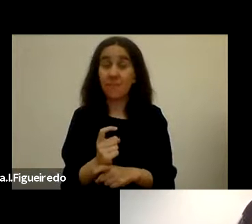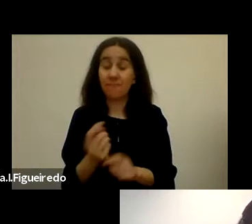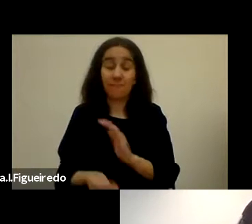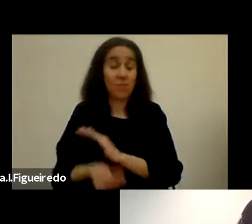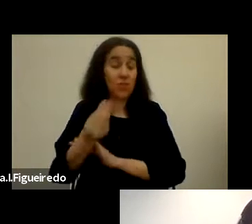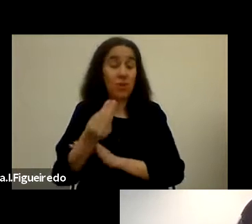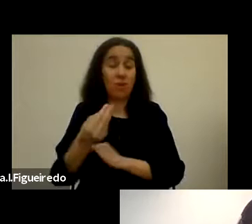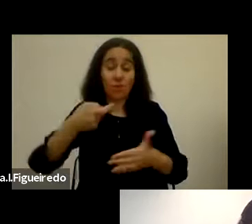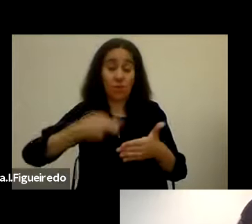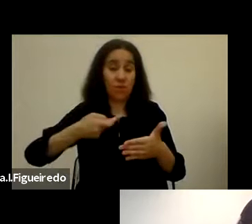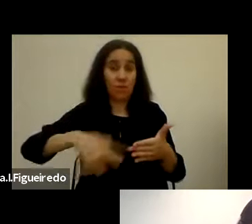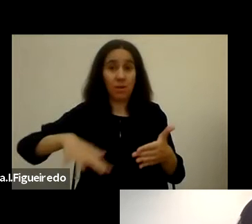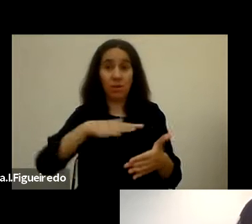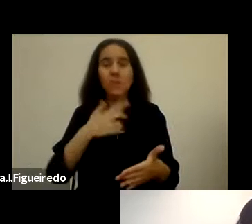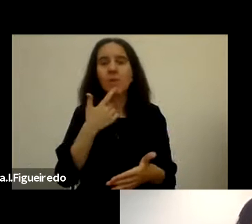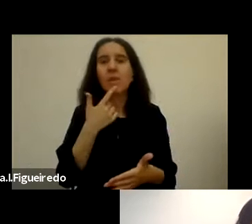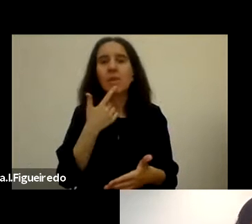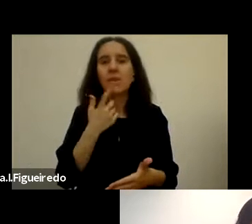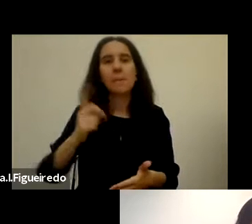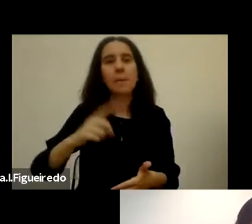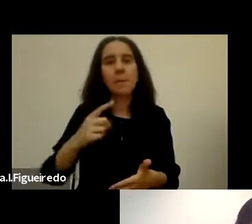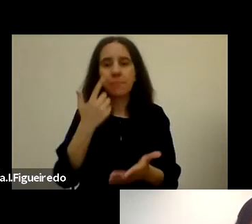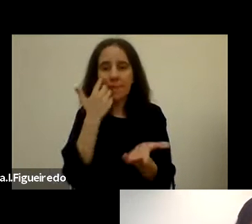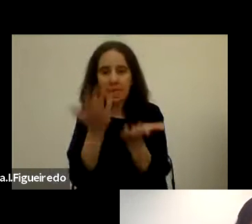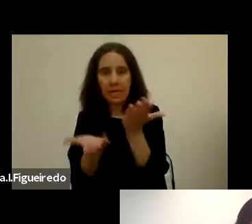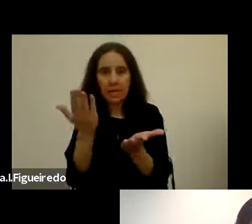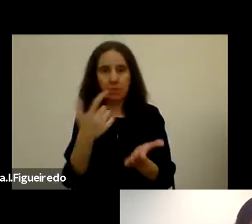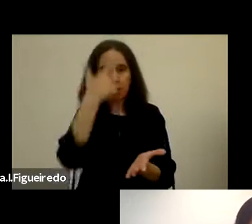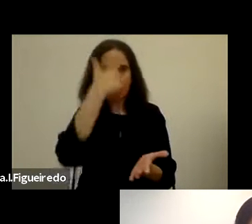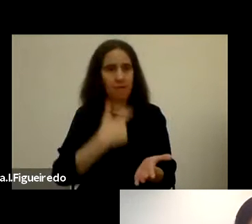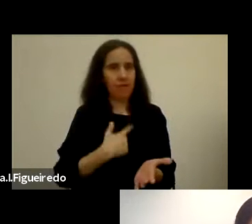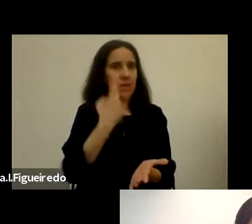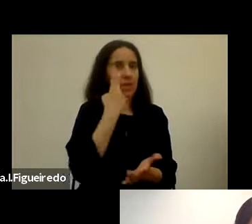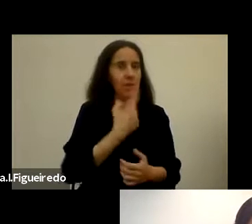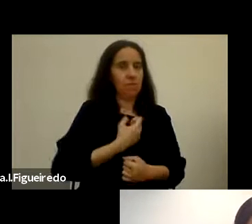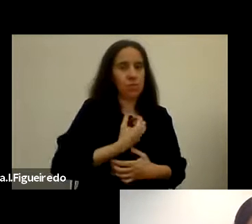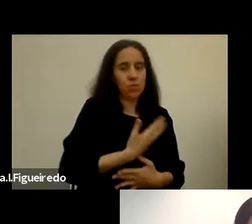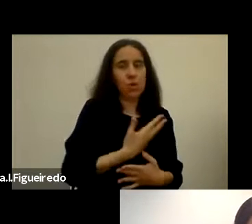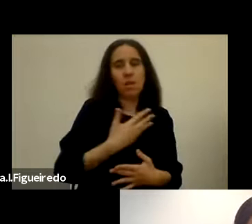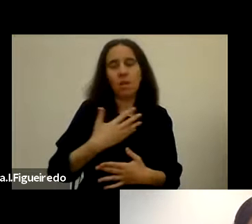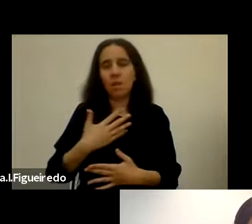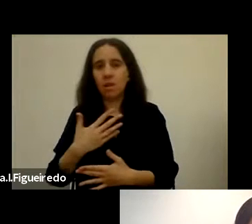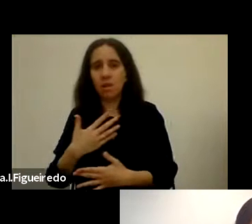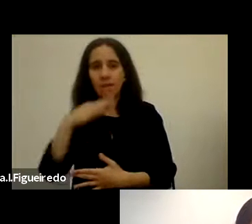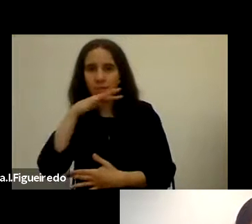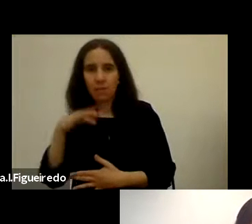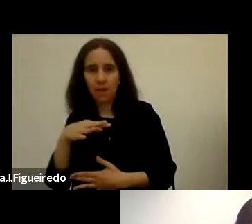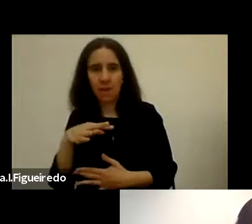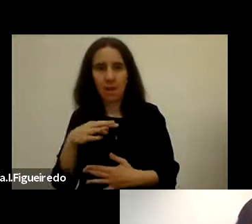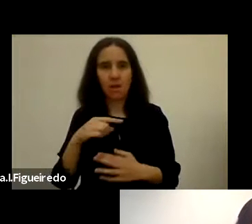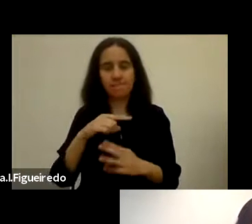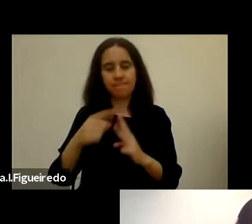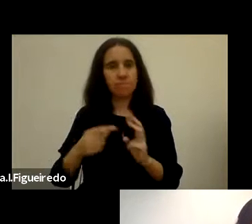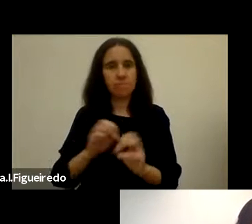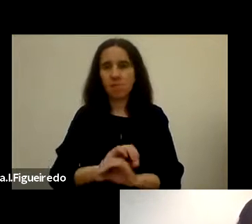de confinamento, o que quer dizer que muitas vezes o equilíbrio entre vida pessoal, profissional, familiar, coloca-se de uma forma muito clara.